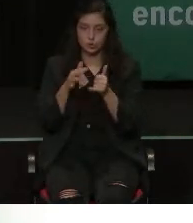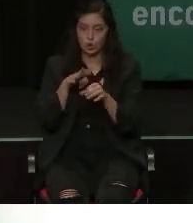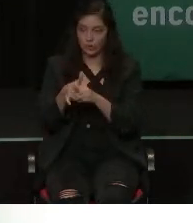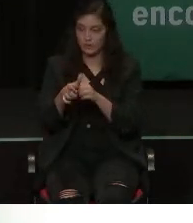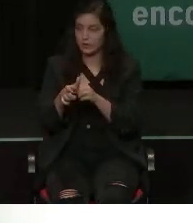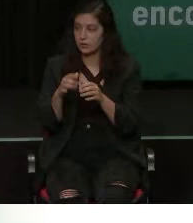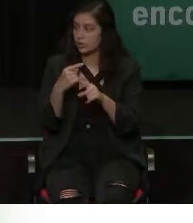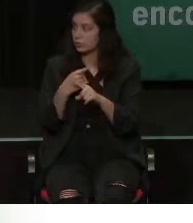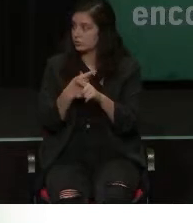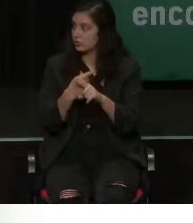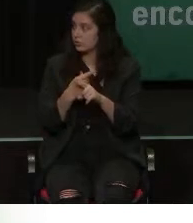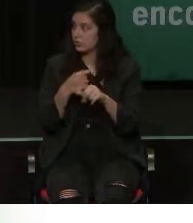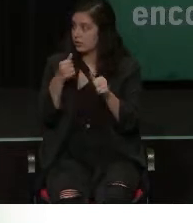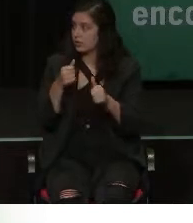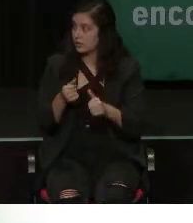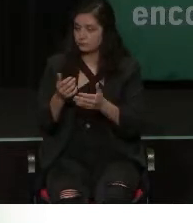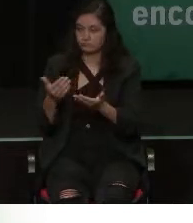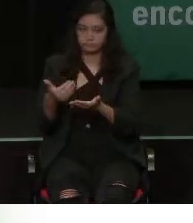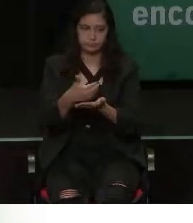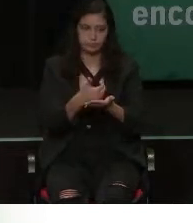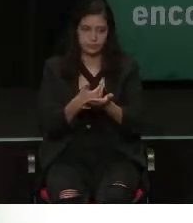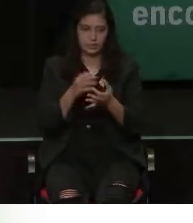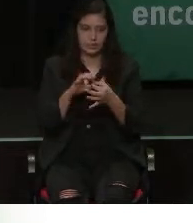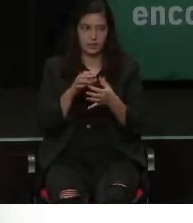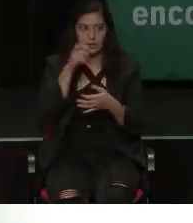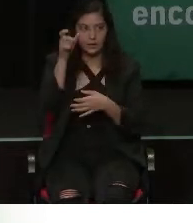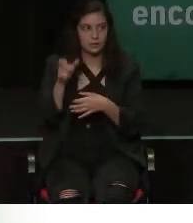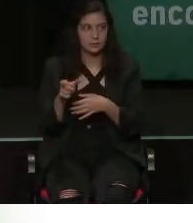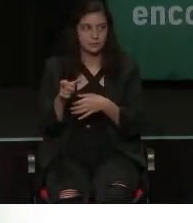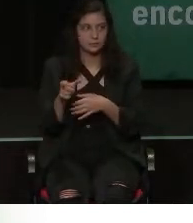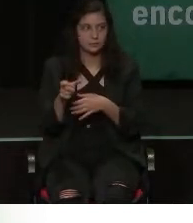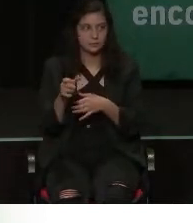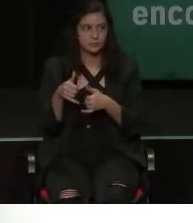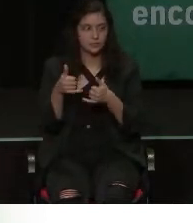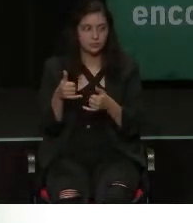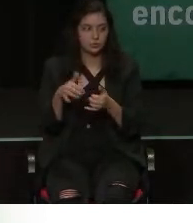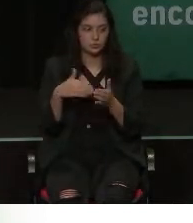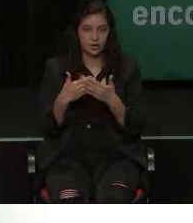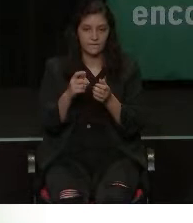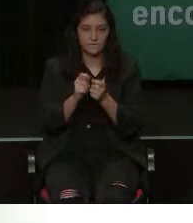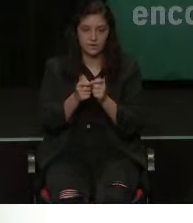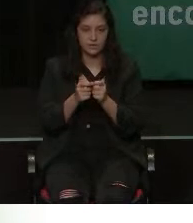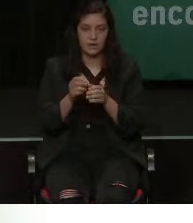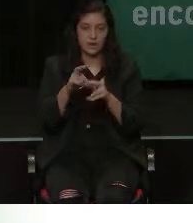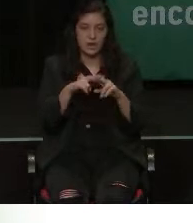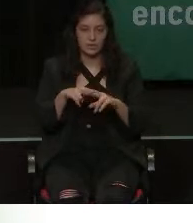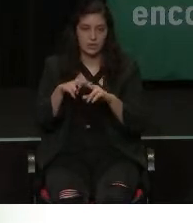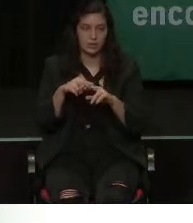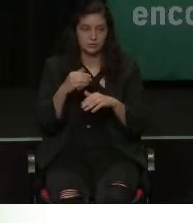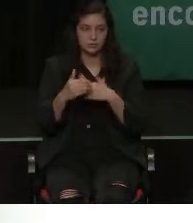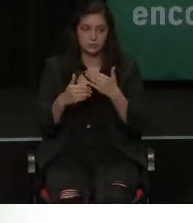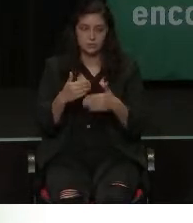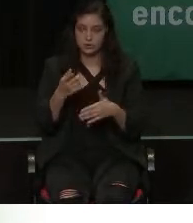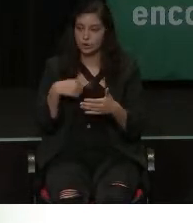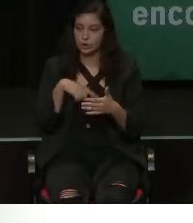tal score que foi extraído do avatar, e colocamos estas variáveis numa análise de regressão. E o que é